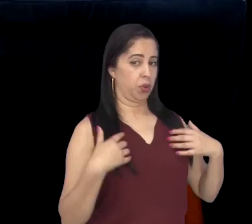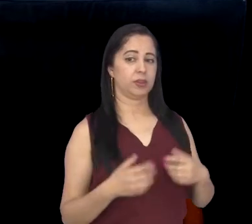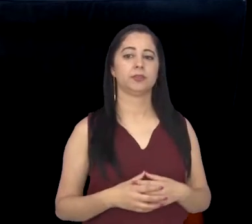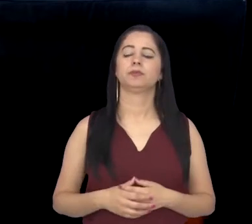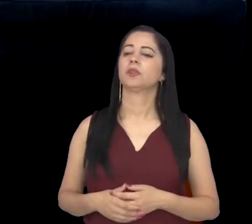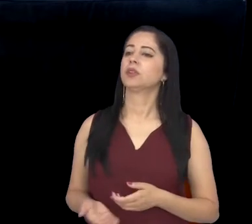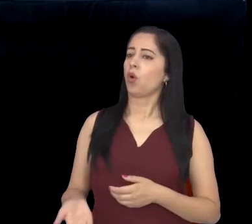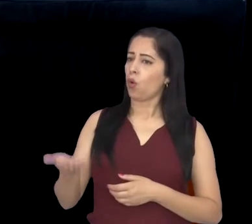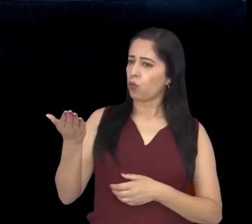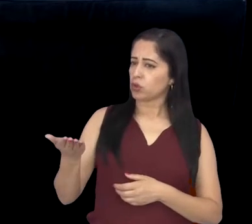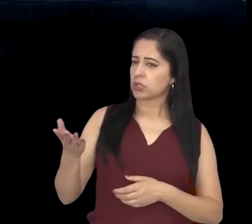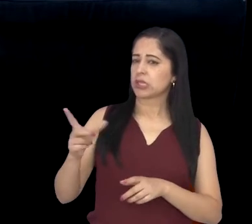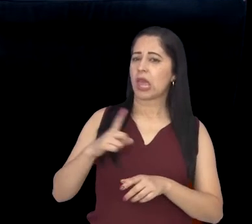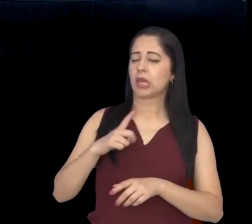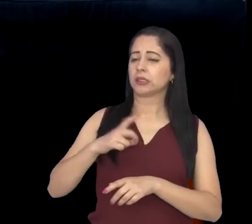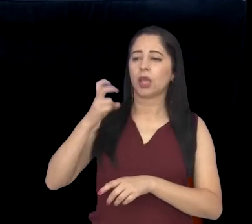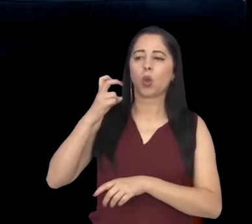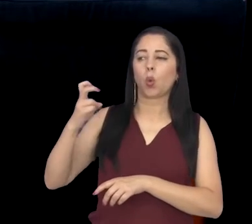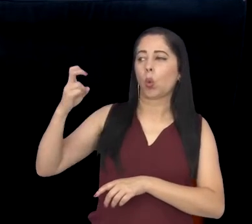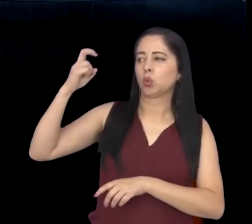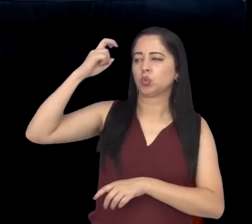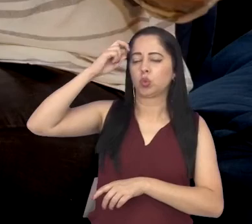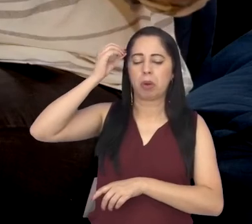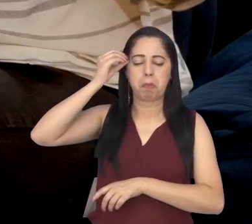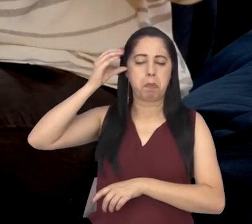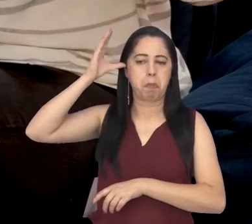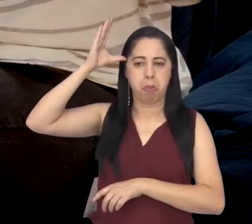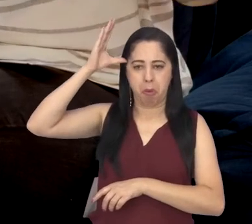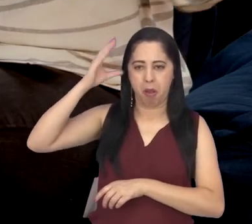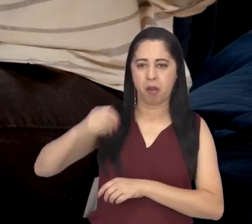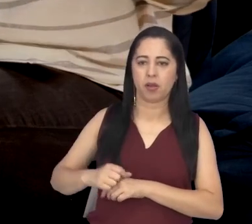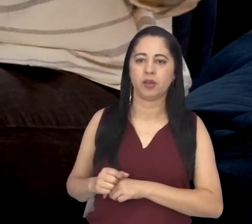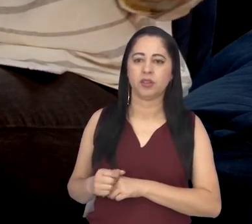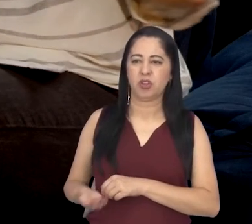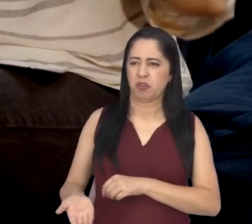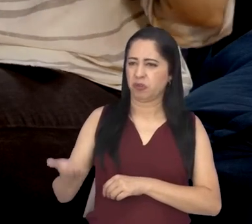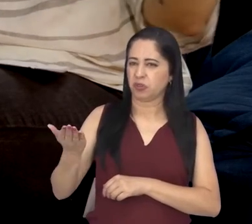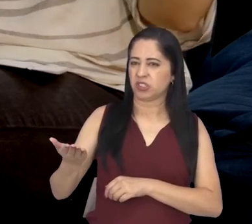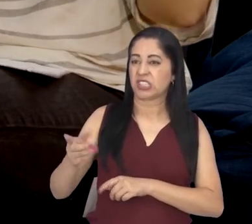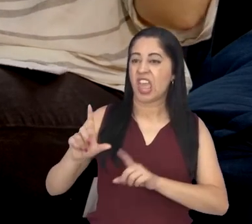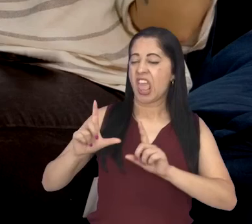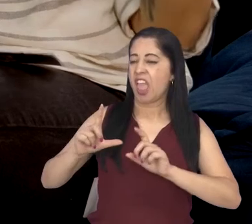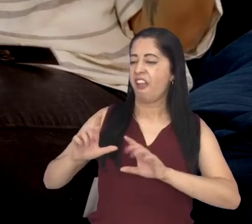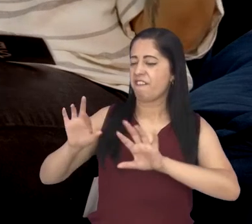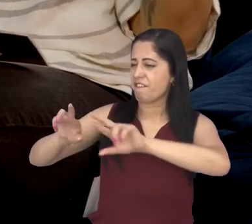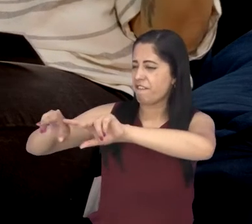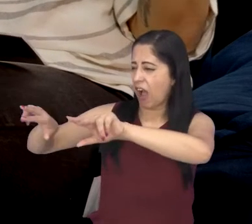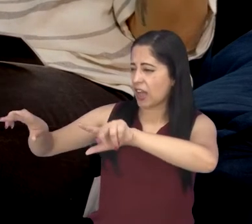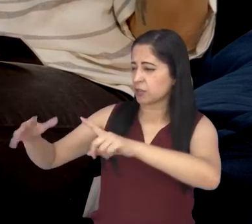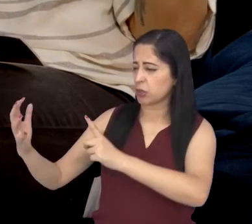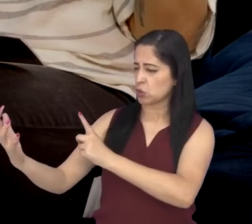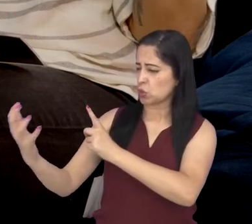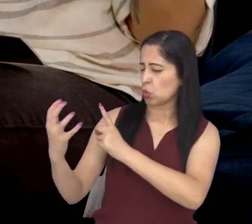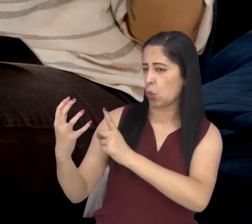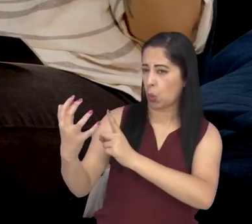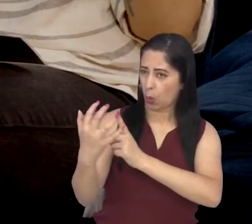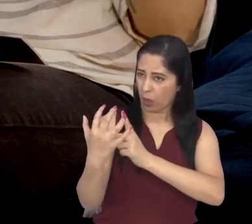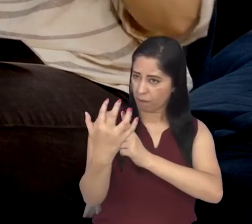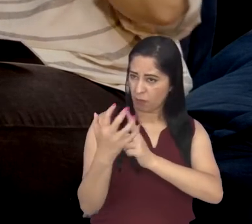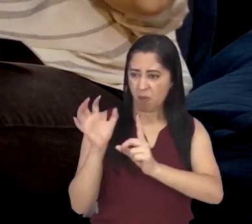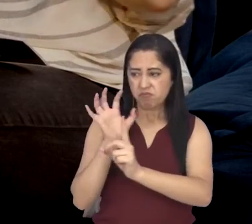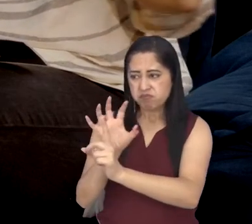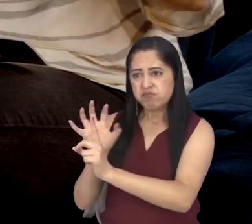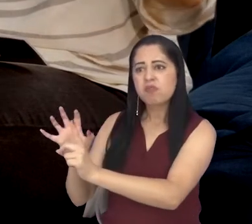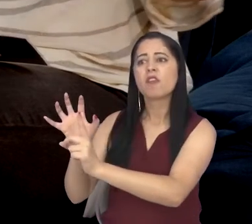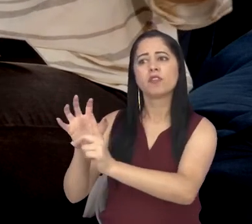carga cultural incrível, né? Desse nosso papo, assim, várias influências, várias referências, né? Gente que você